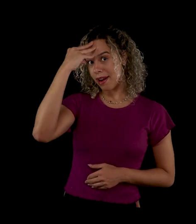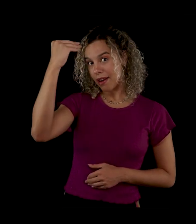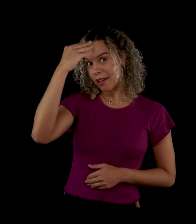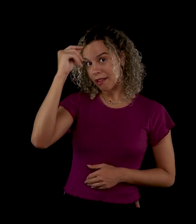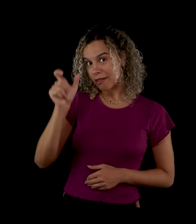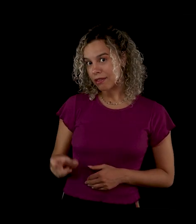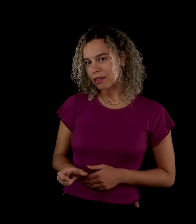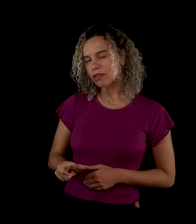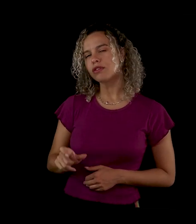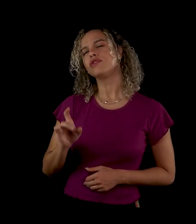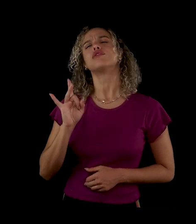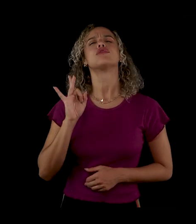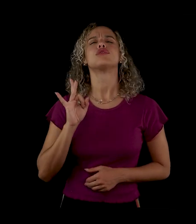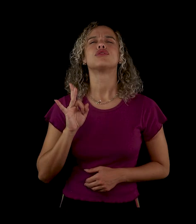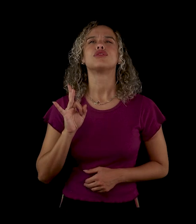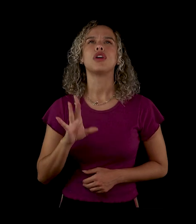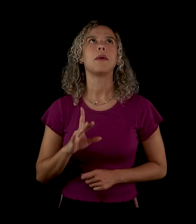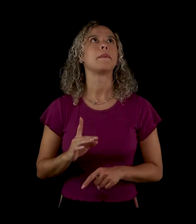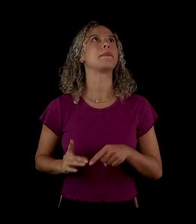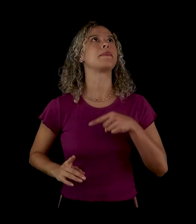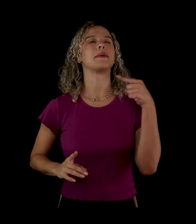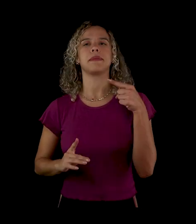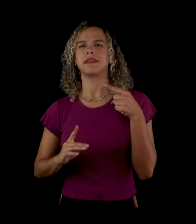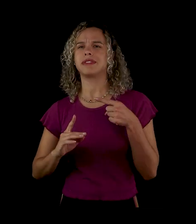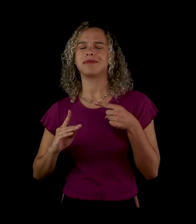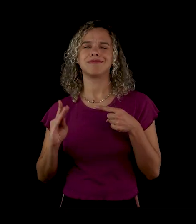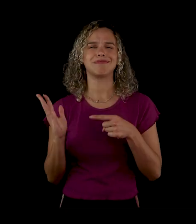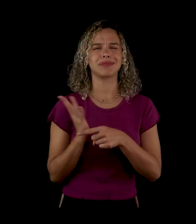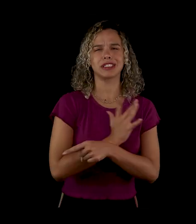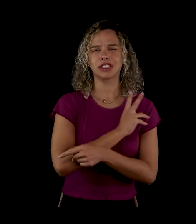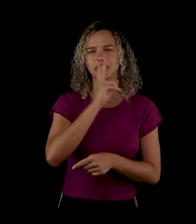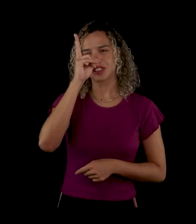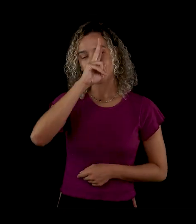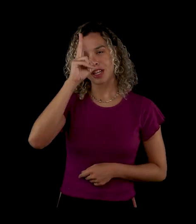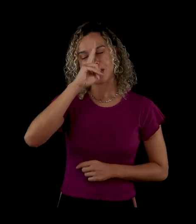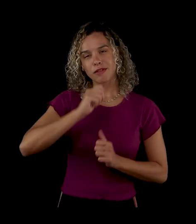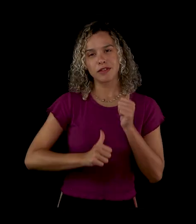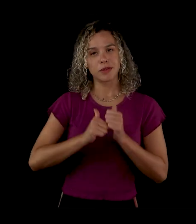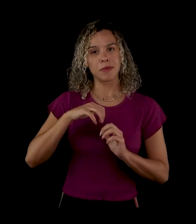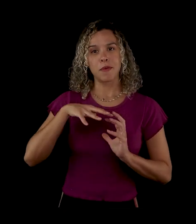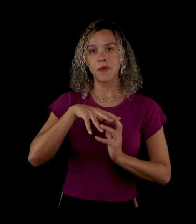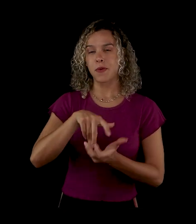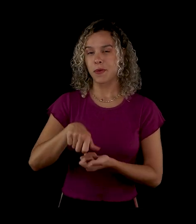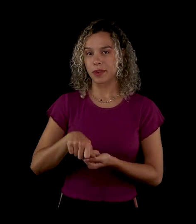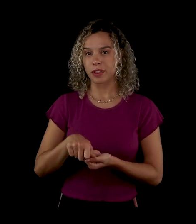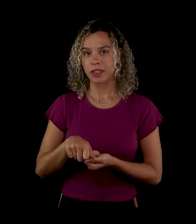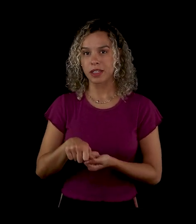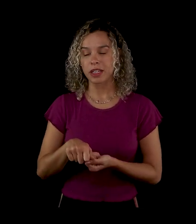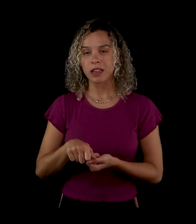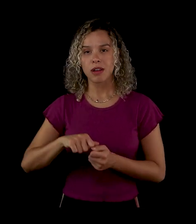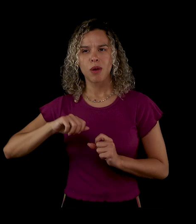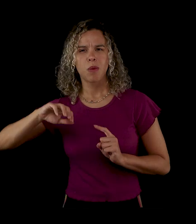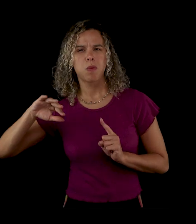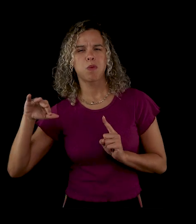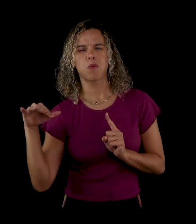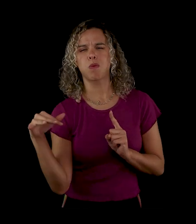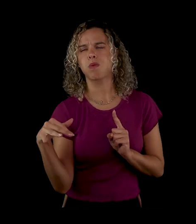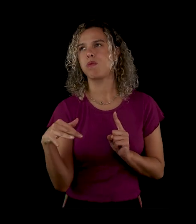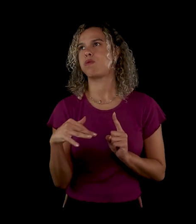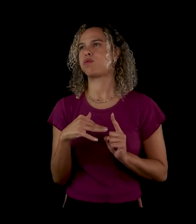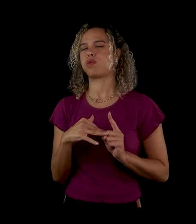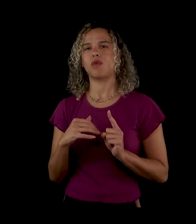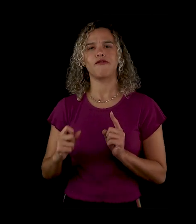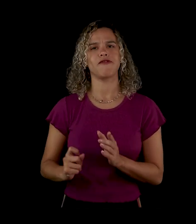Pelé não foi só o maior jogador da história de futebol do mundo,